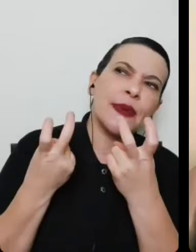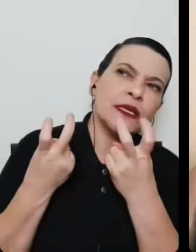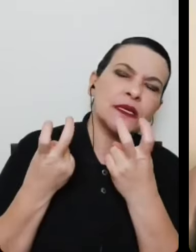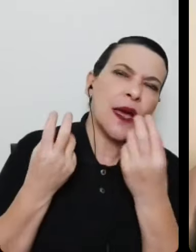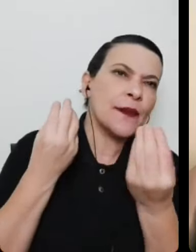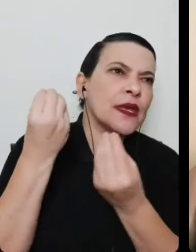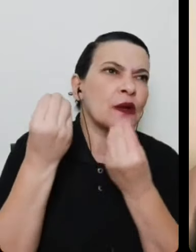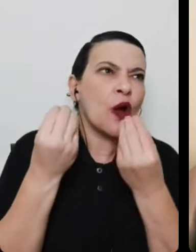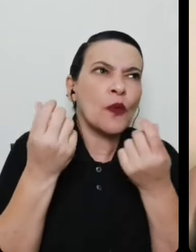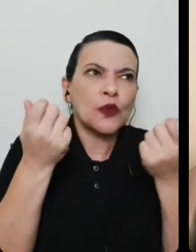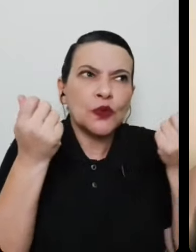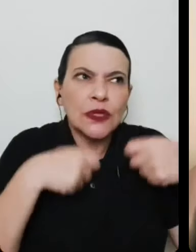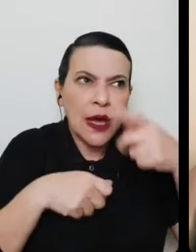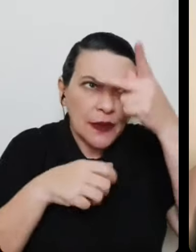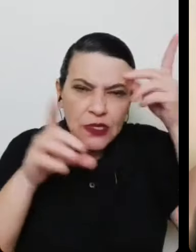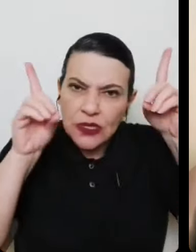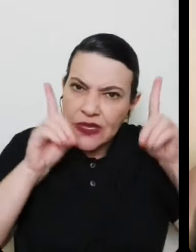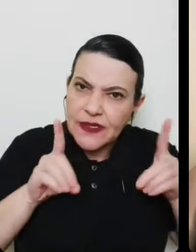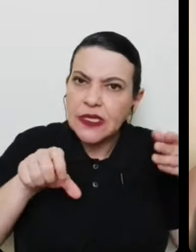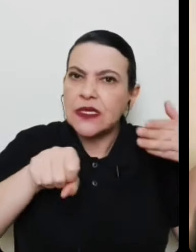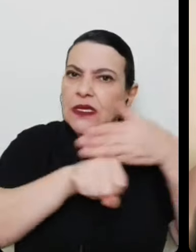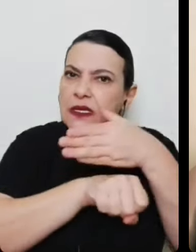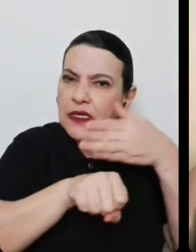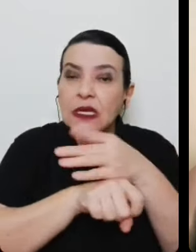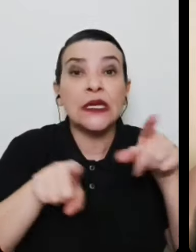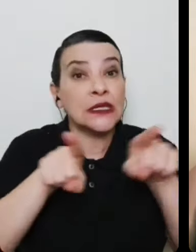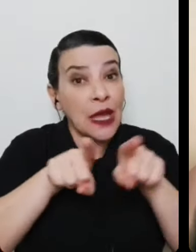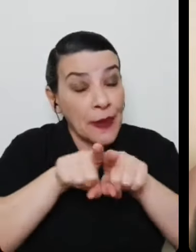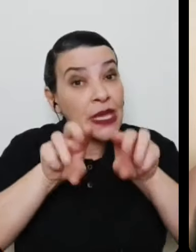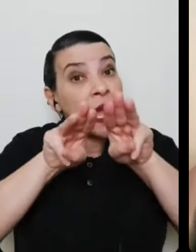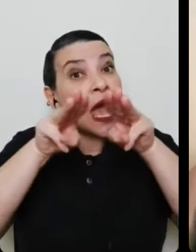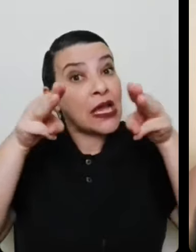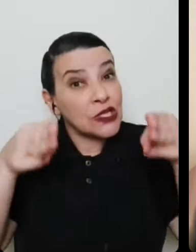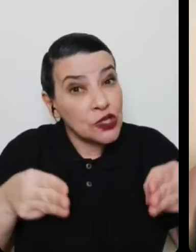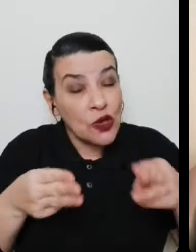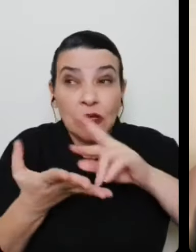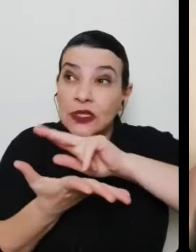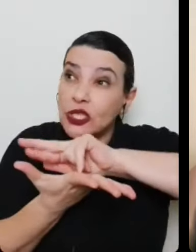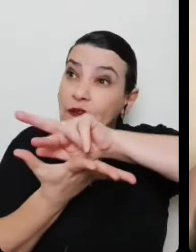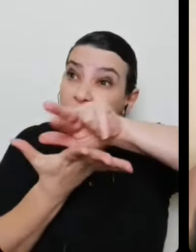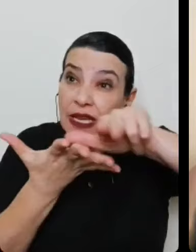Como é que você vê a atuação das instituições museológicas,